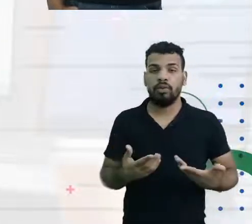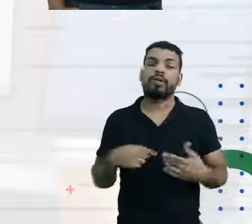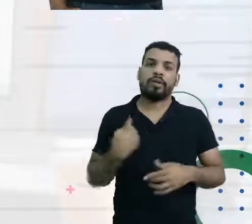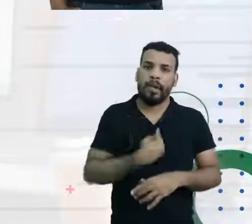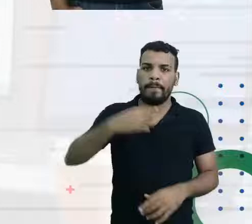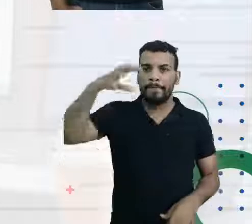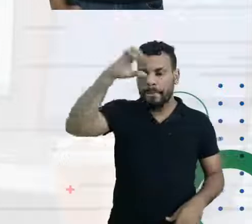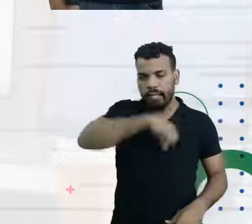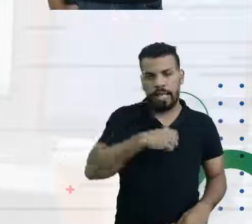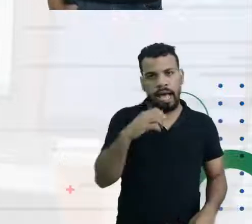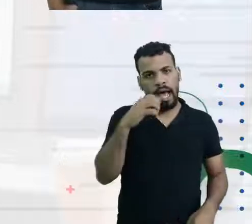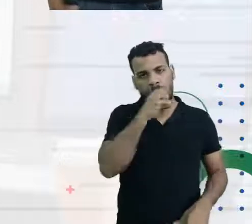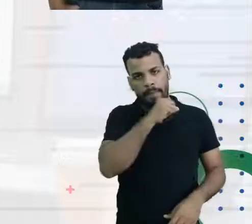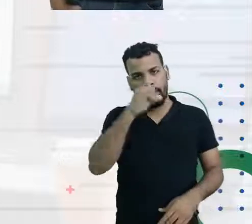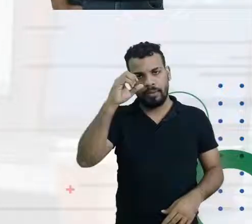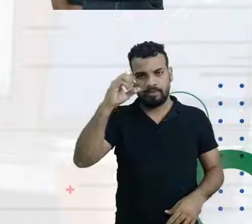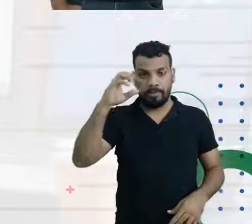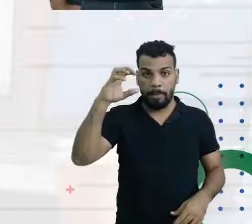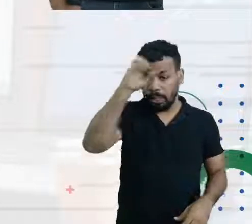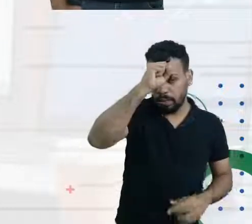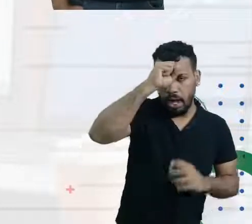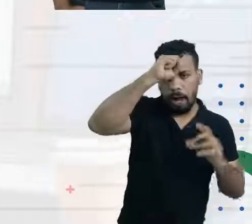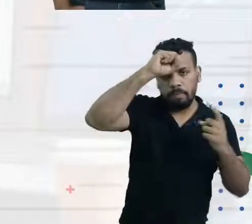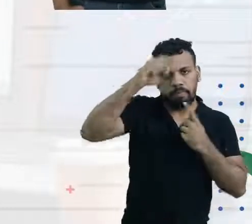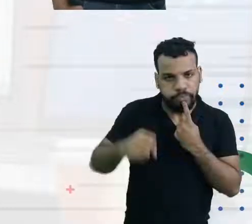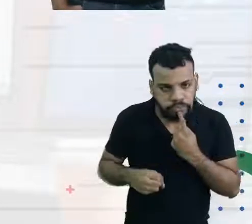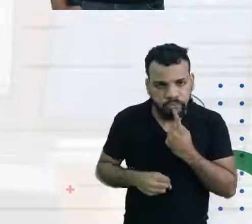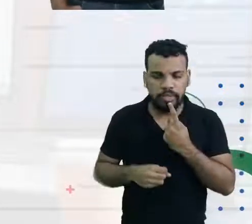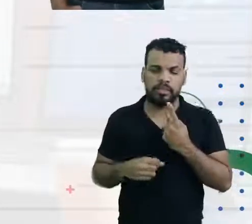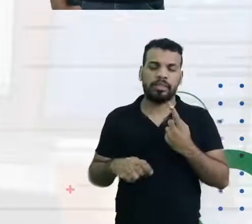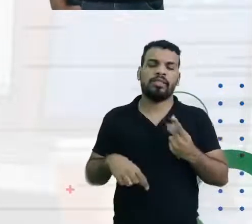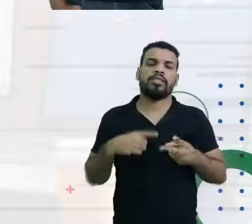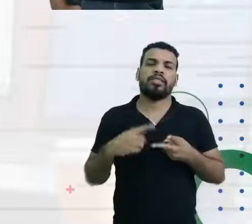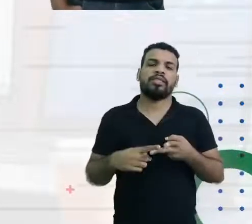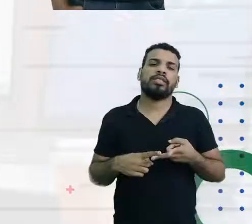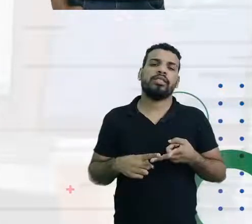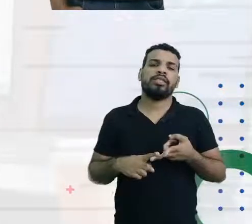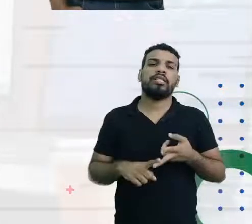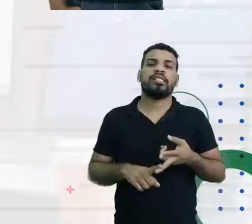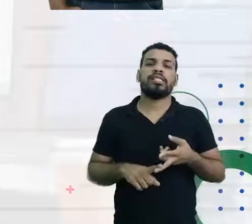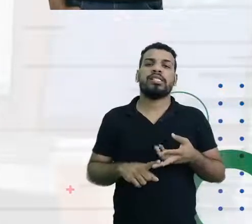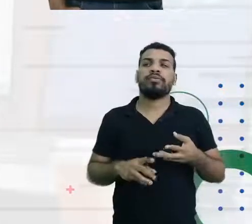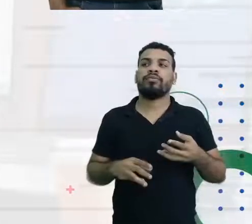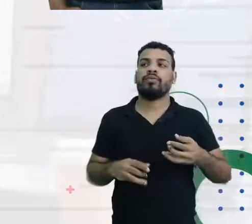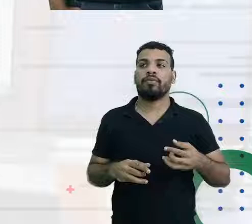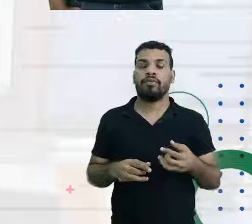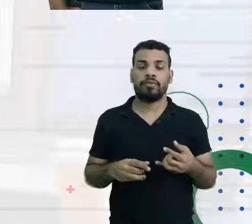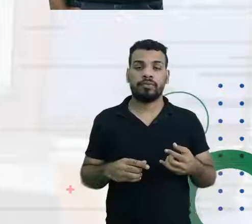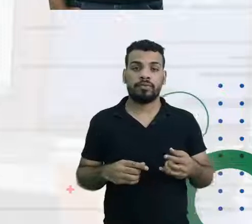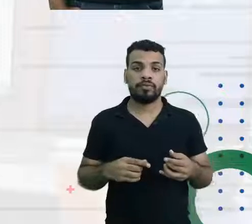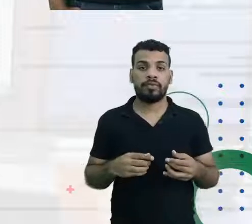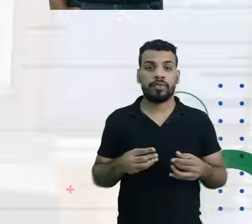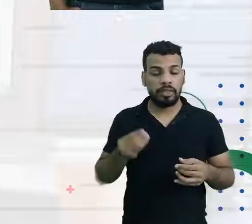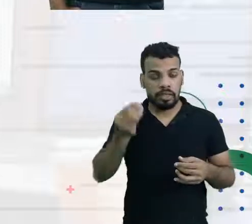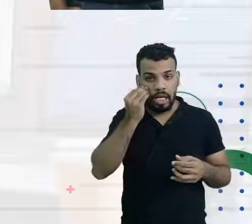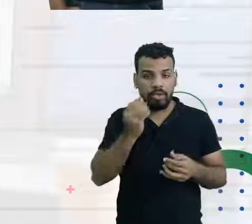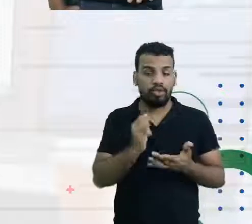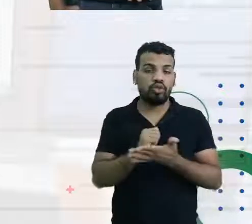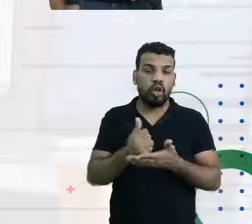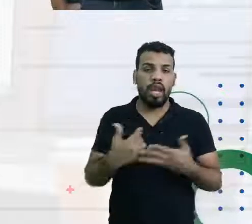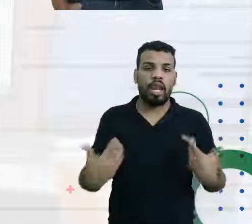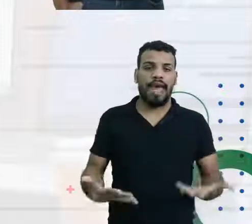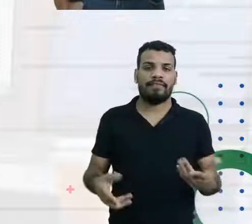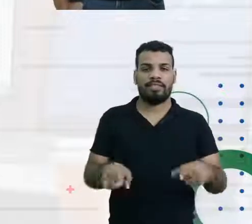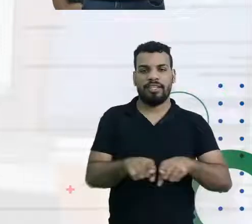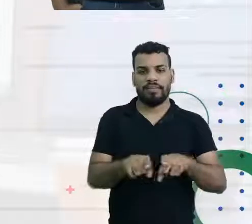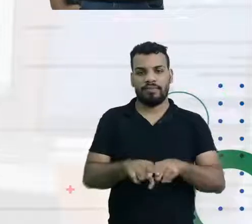mais rápido, que a gente faça mais rápido, que a gente use máquinas mais leves e que a gente construa jogos mais leves